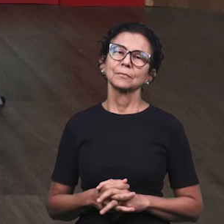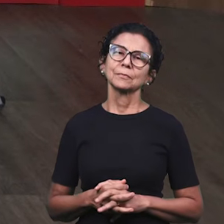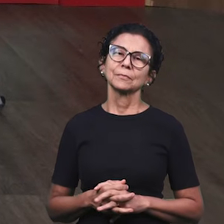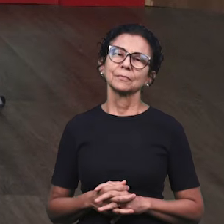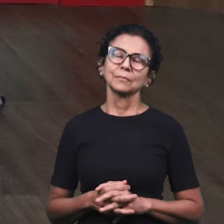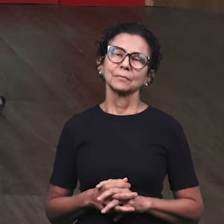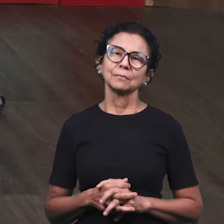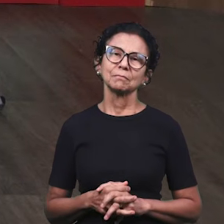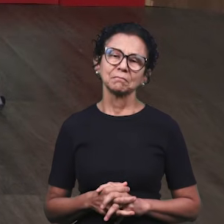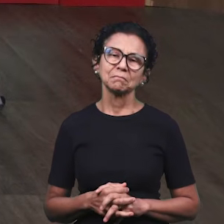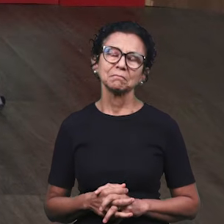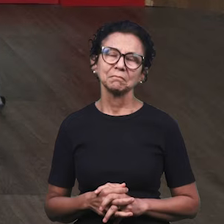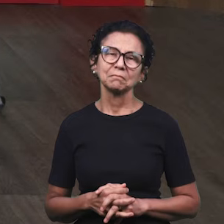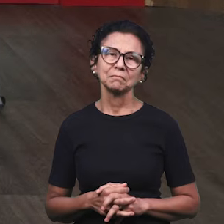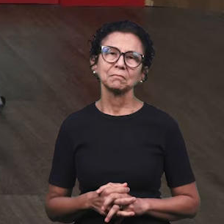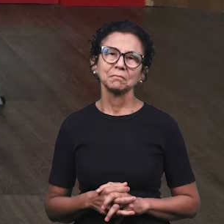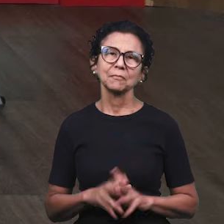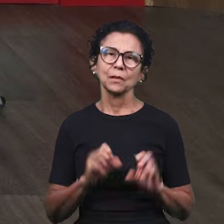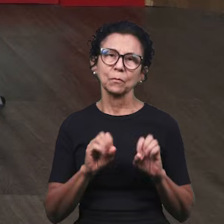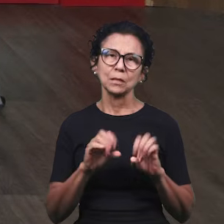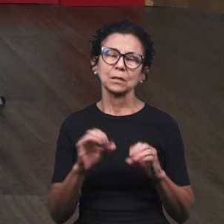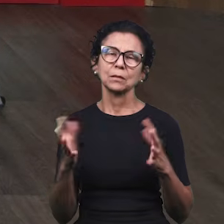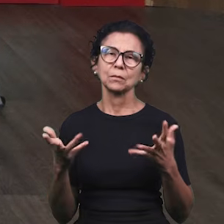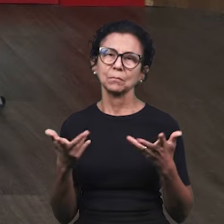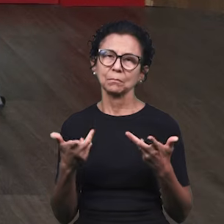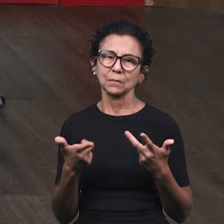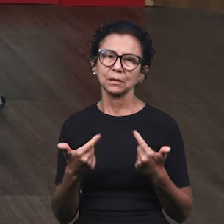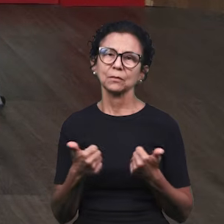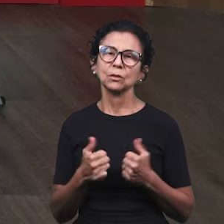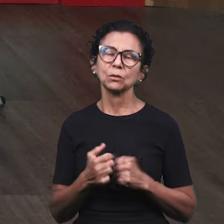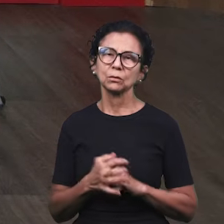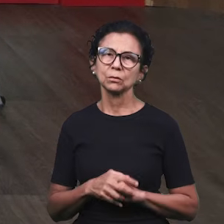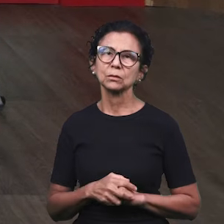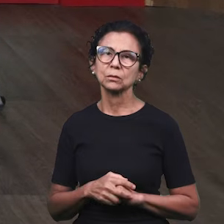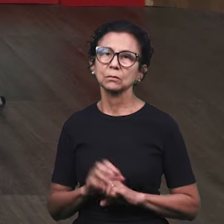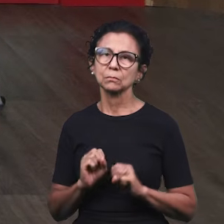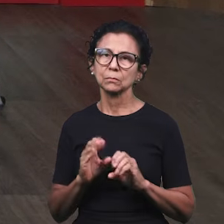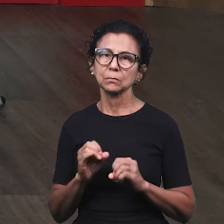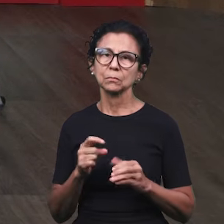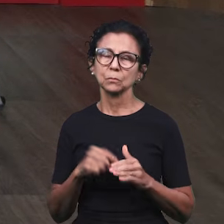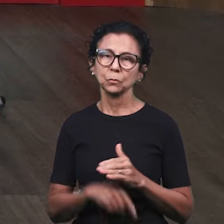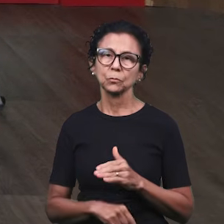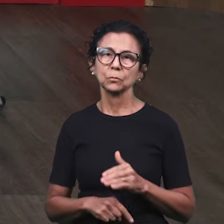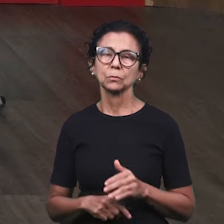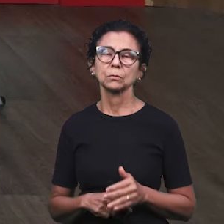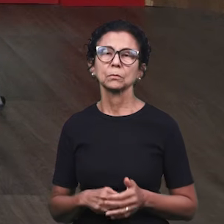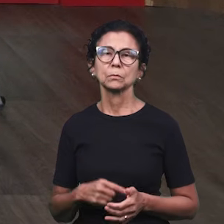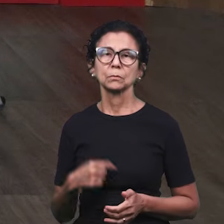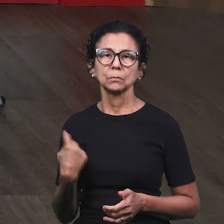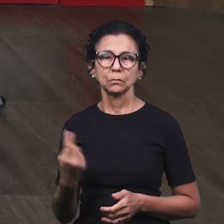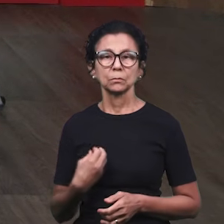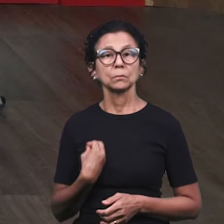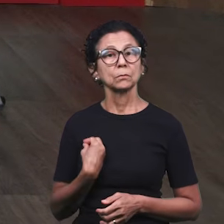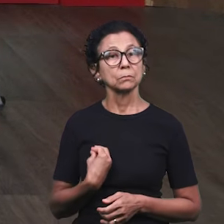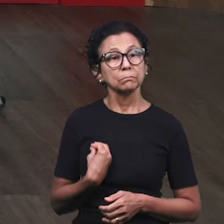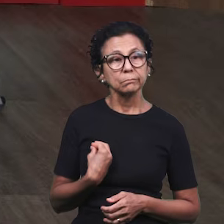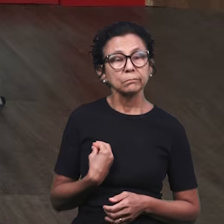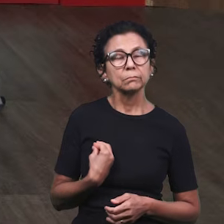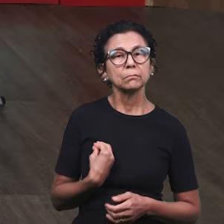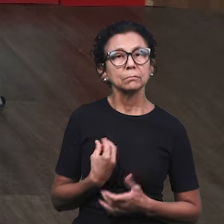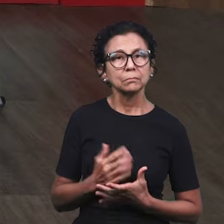algo muito maravilhoso mesmo, tem um ensino profundo para nossas vidas. Todos nós fomos